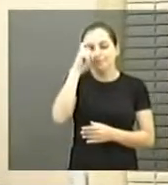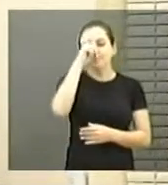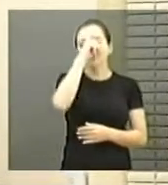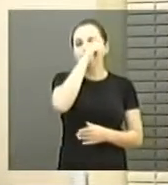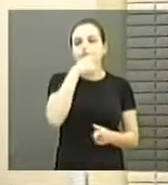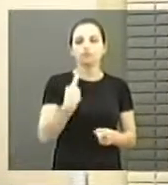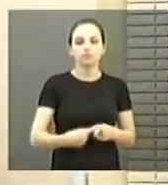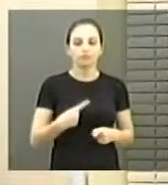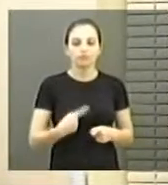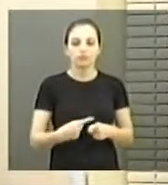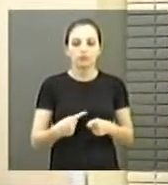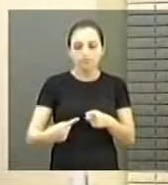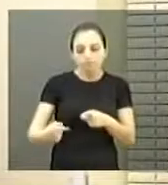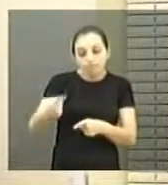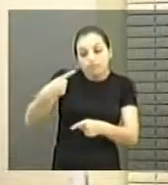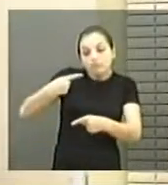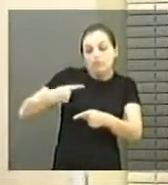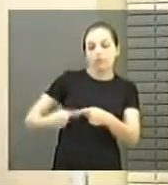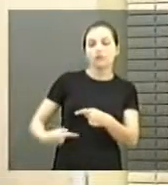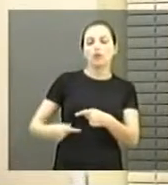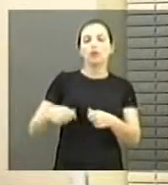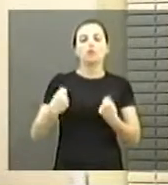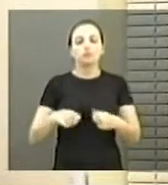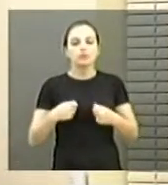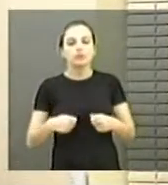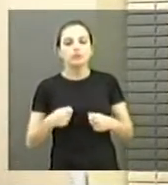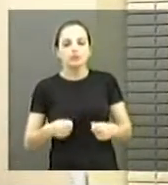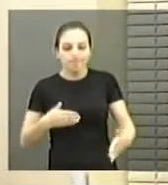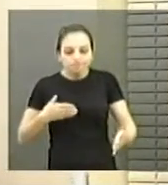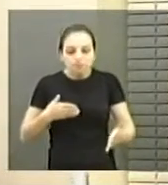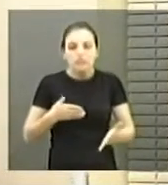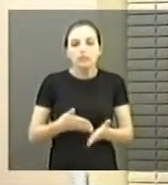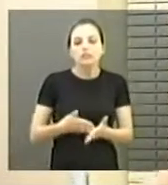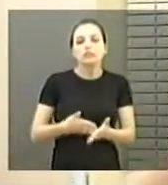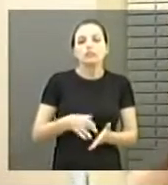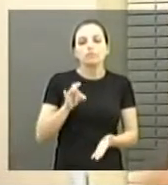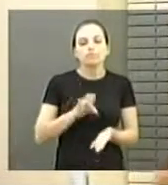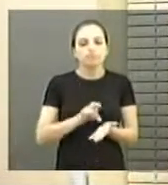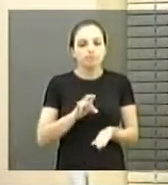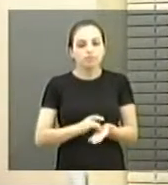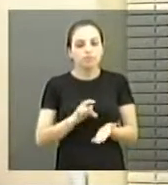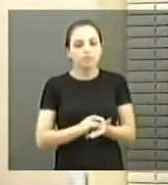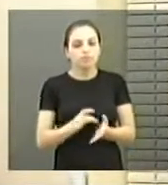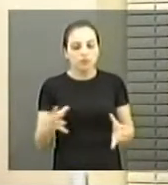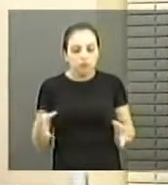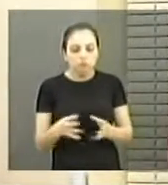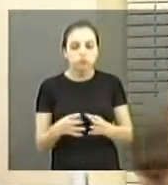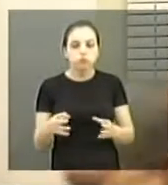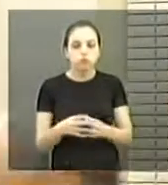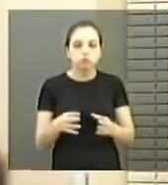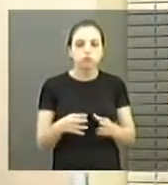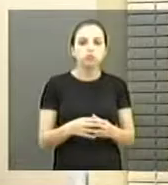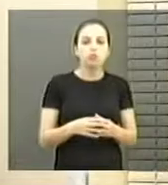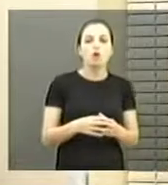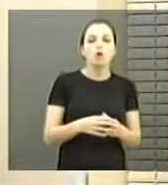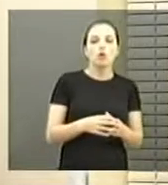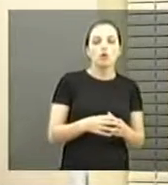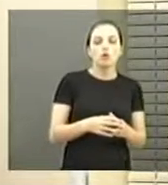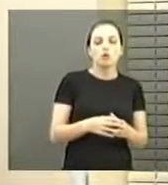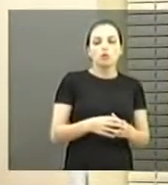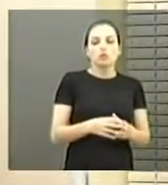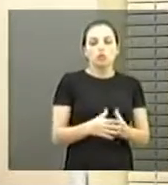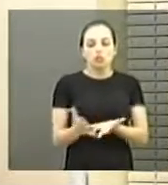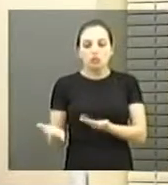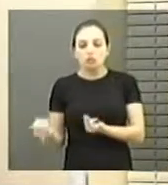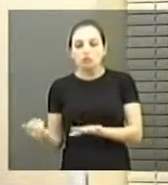porque, do outro lado, nós temos que enfrentar um verdadeiro complexo profissional de assediamento dos